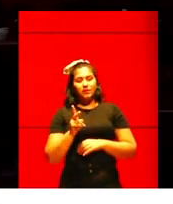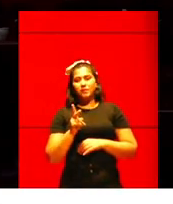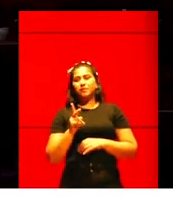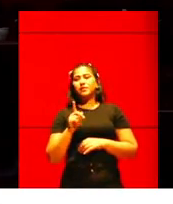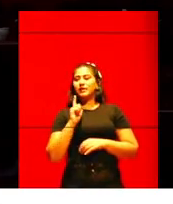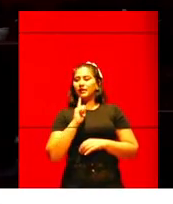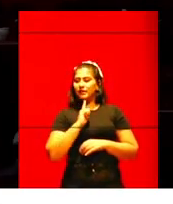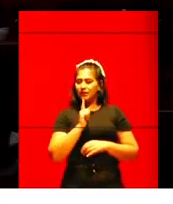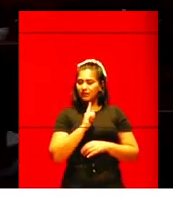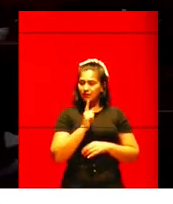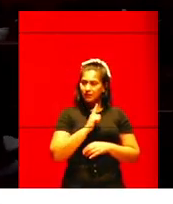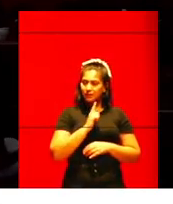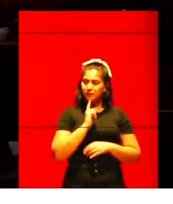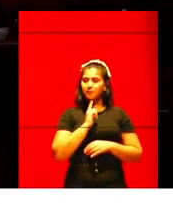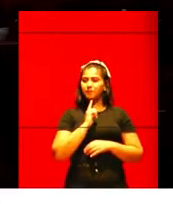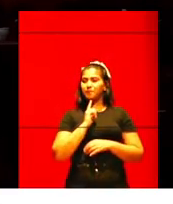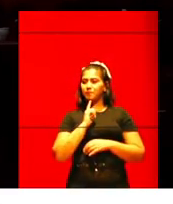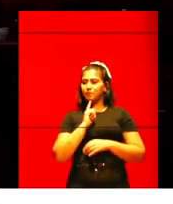ser sempre